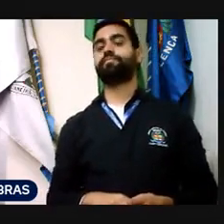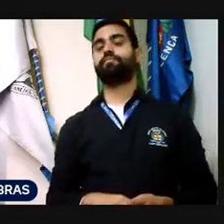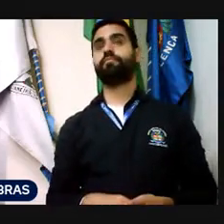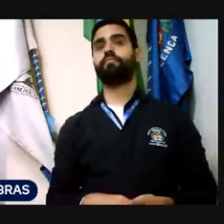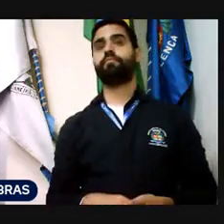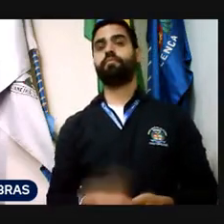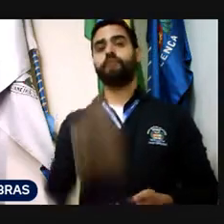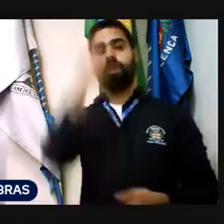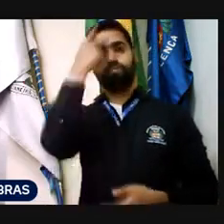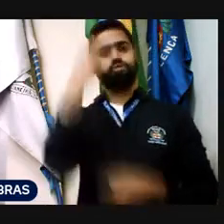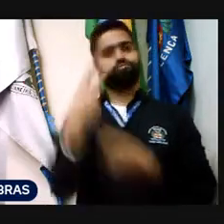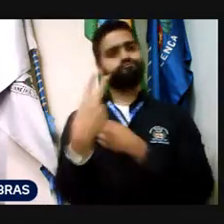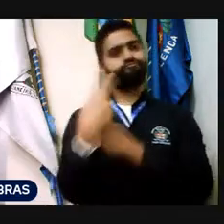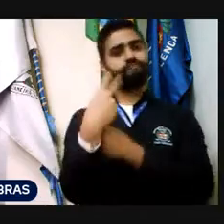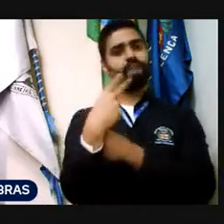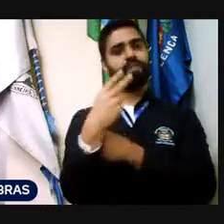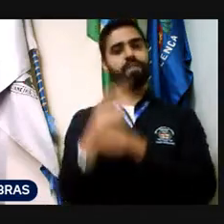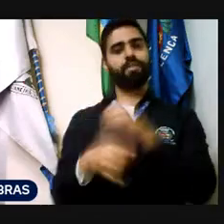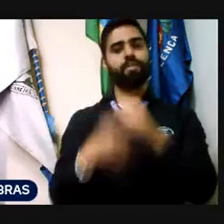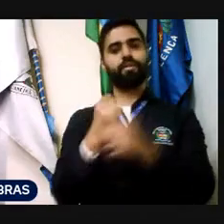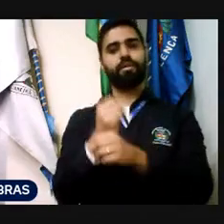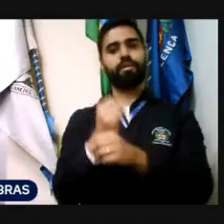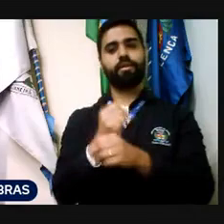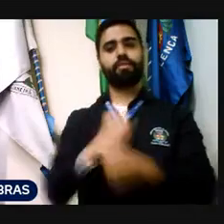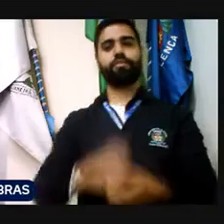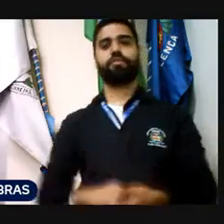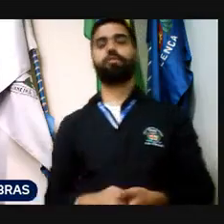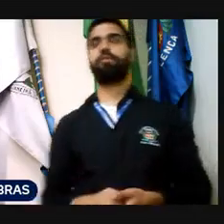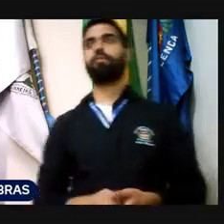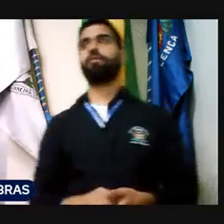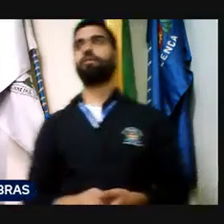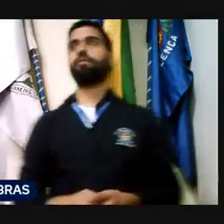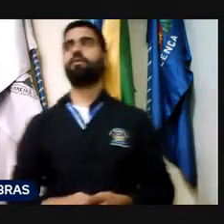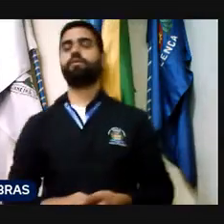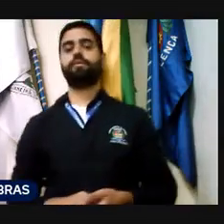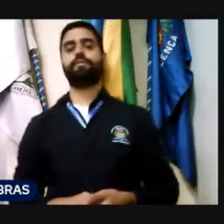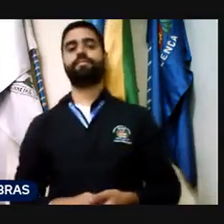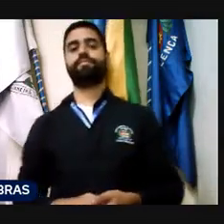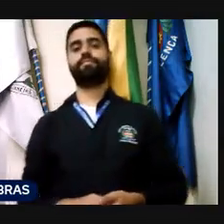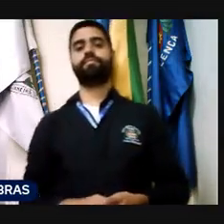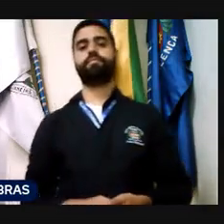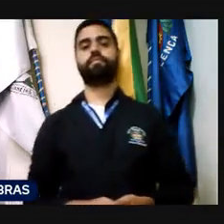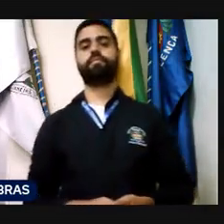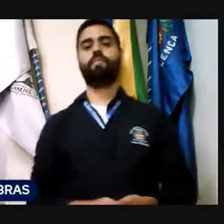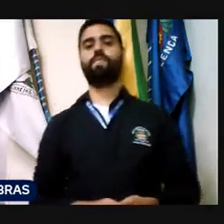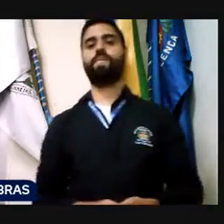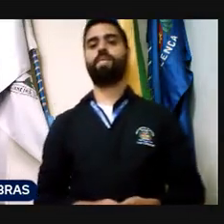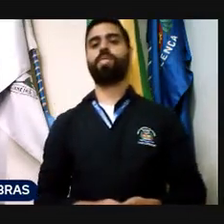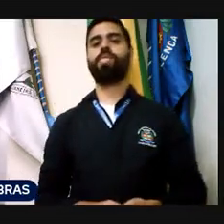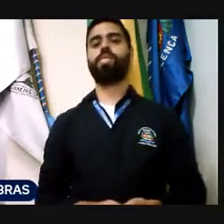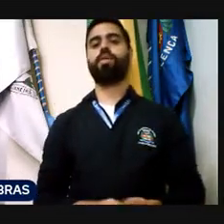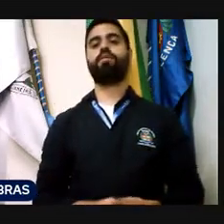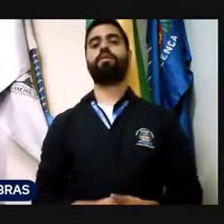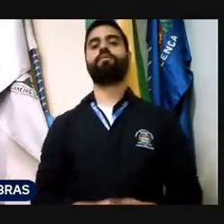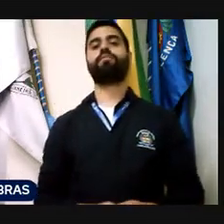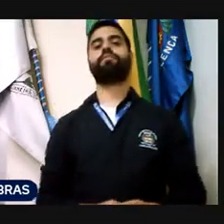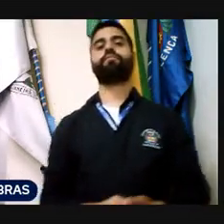Internautas que nos assistem pela rede. O que traz hoje aqui na tribuna